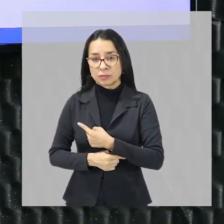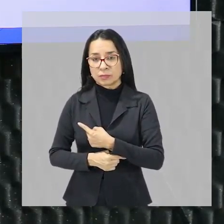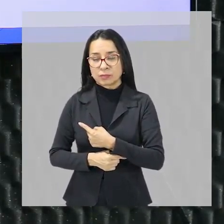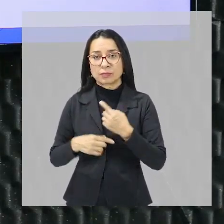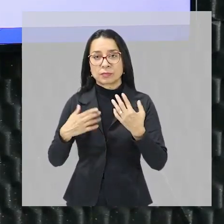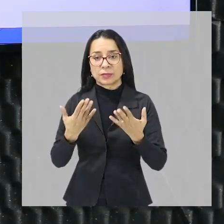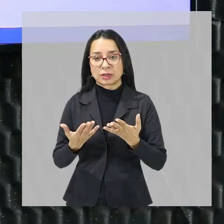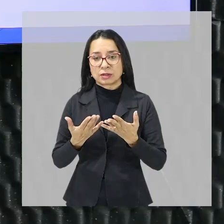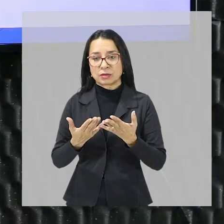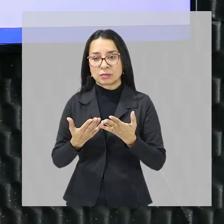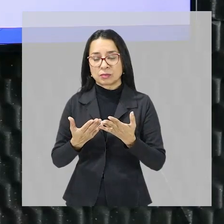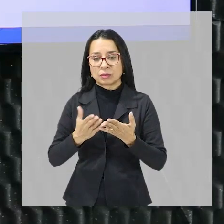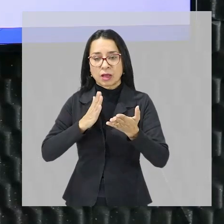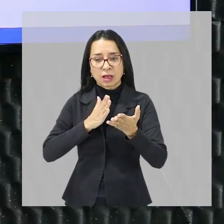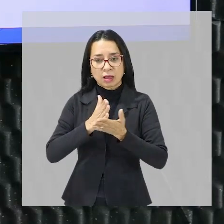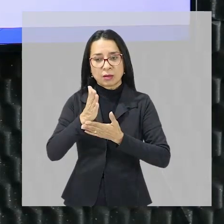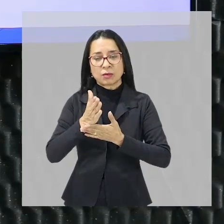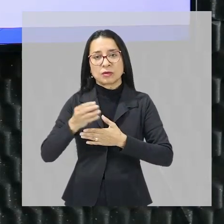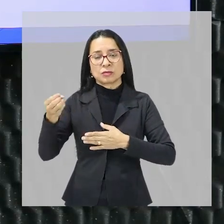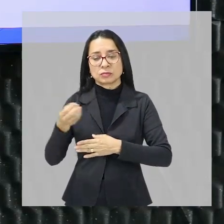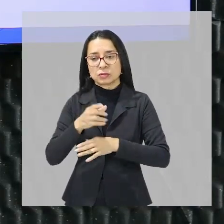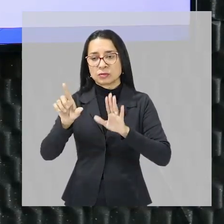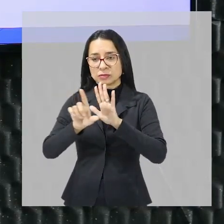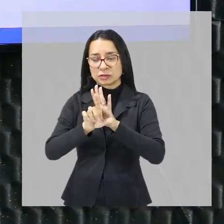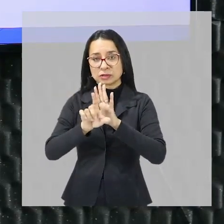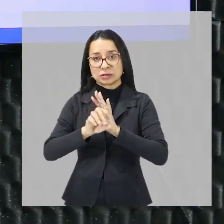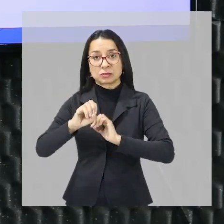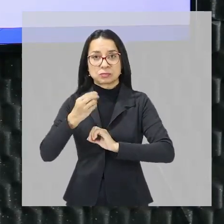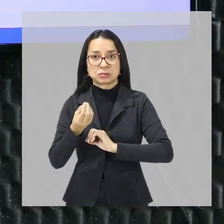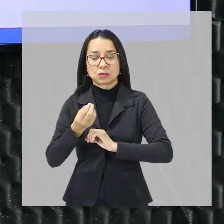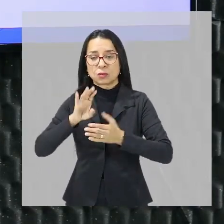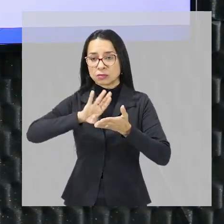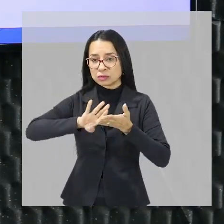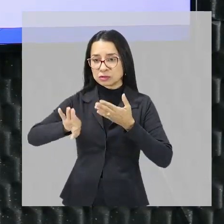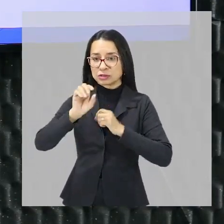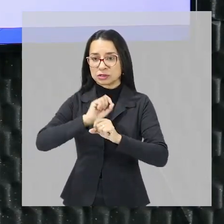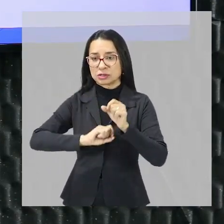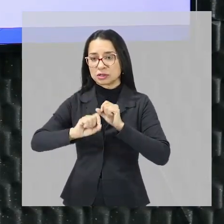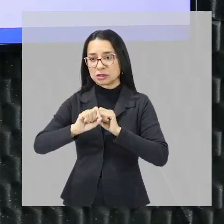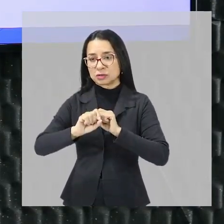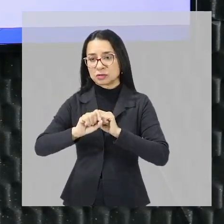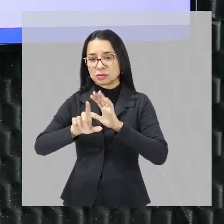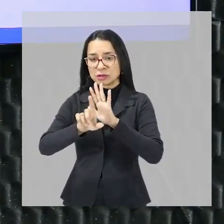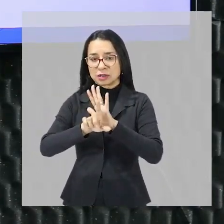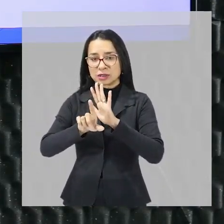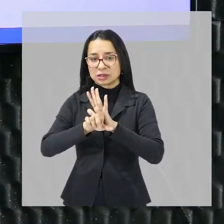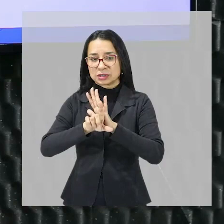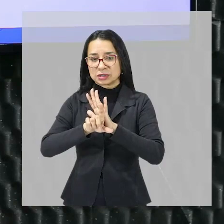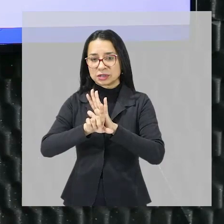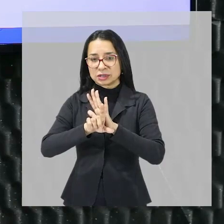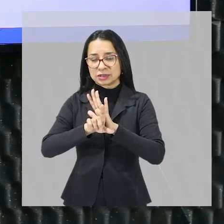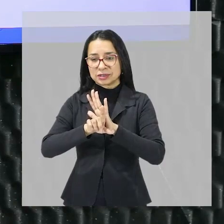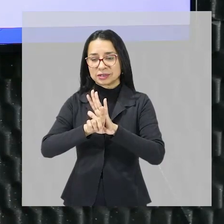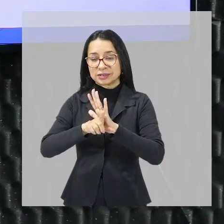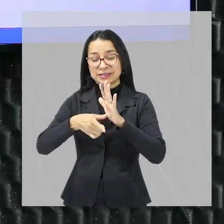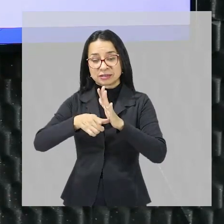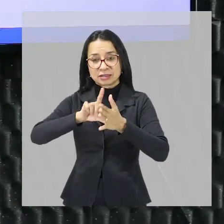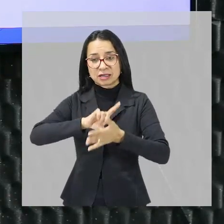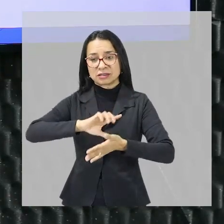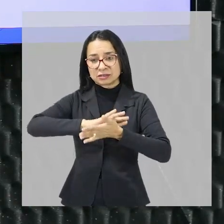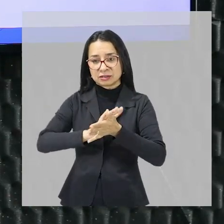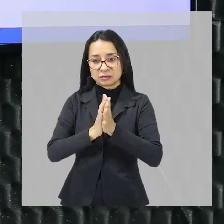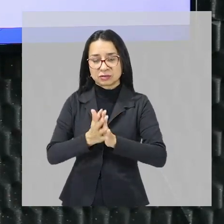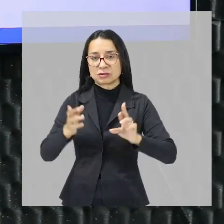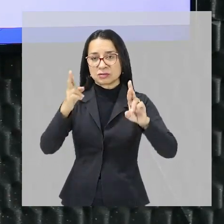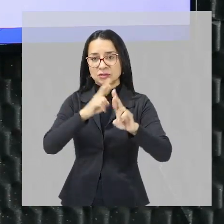Então, ou aprovando novas leis, ou então tirando dispositivos legais que eram discriminatórios em relação